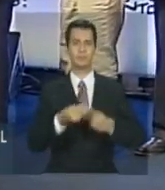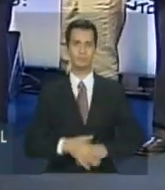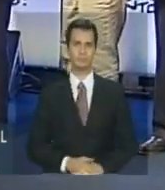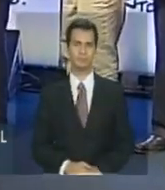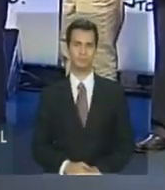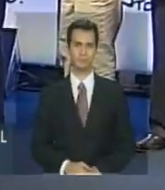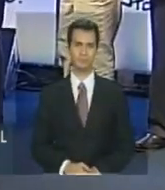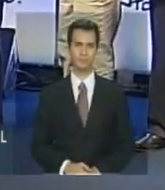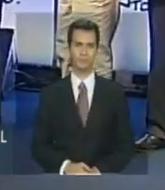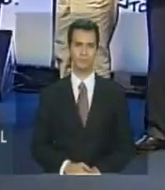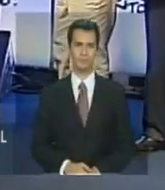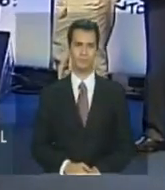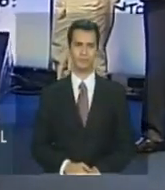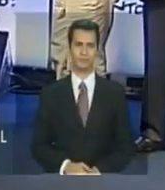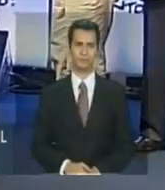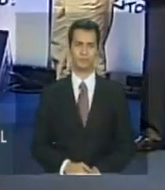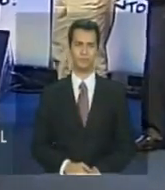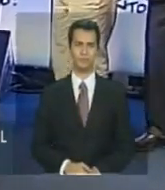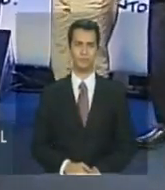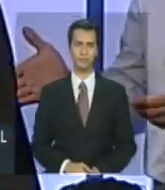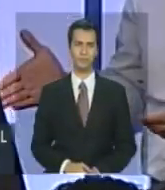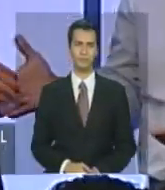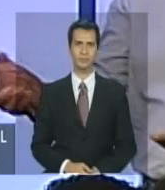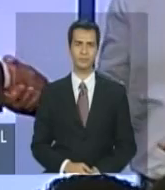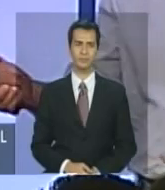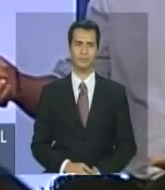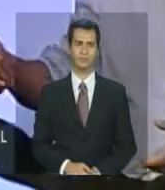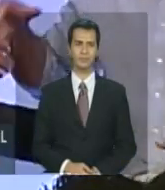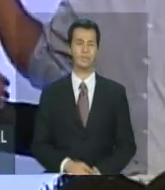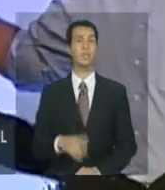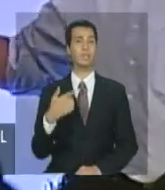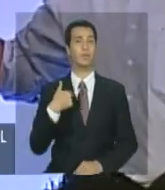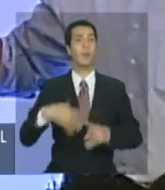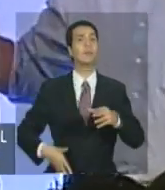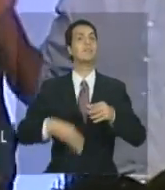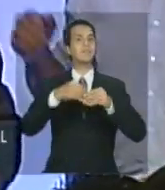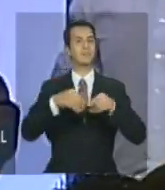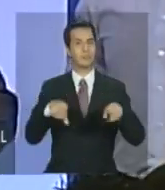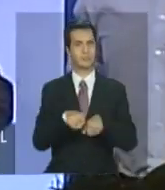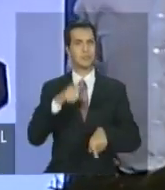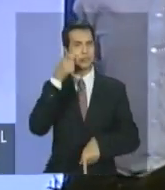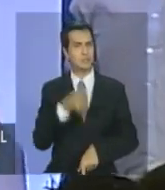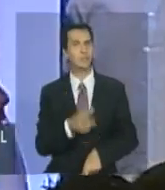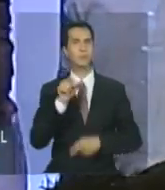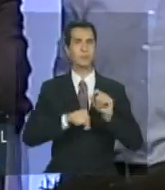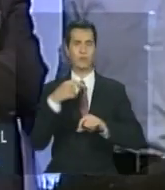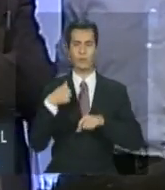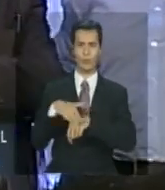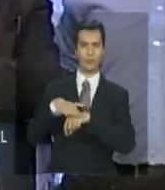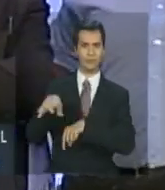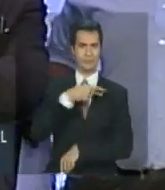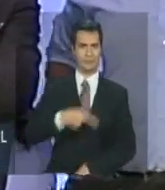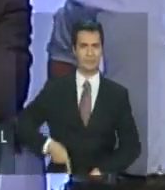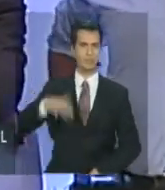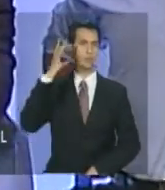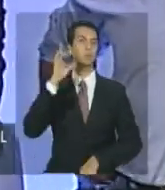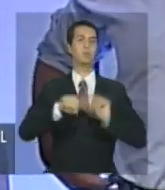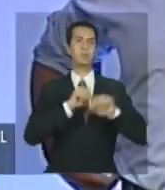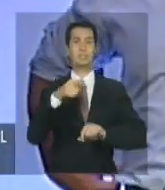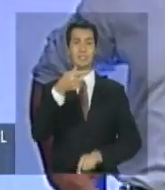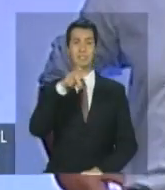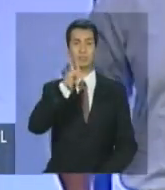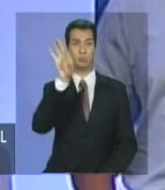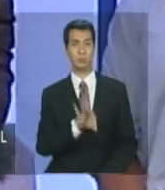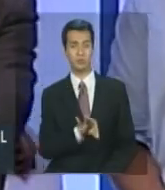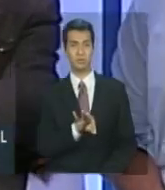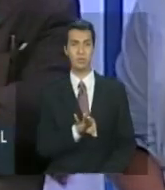Valente, obrigado. Só para colocar mais um dado interessante que eu estava comentando com a presidenta, né? 75% dos funcionários